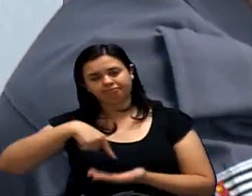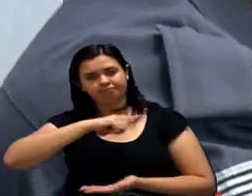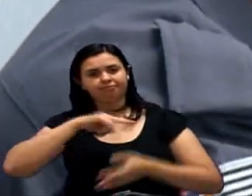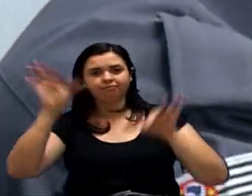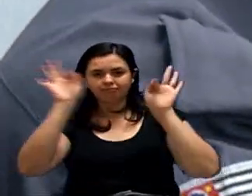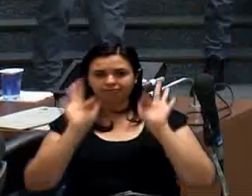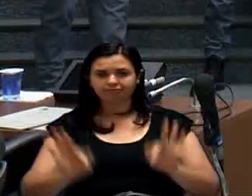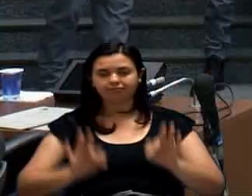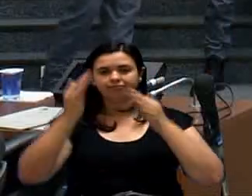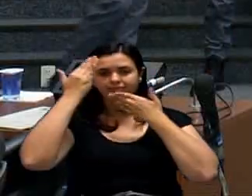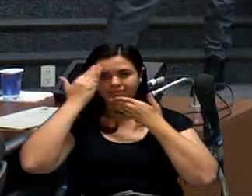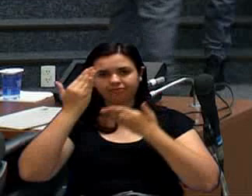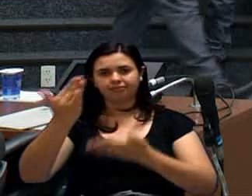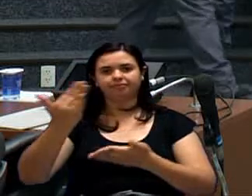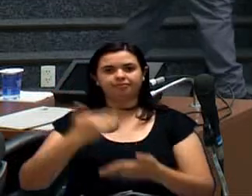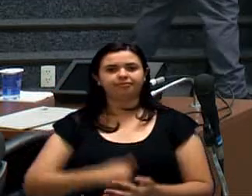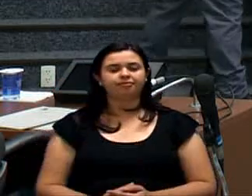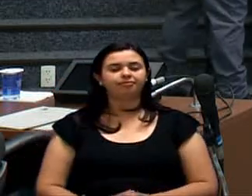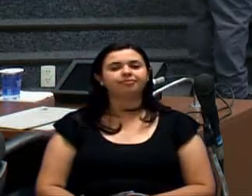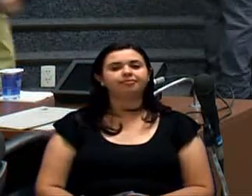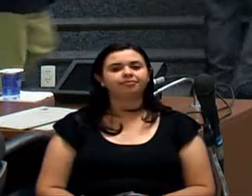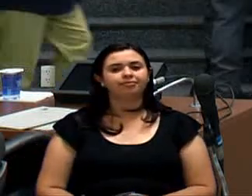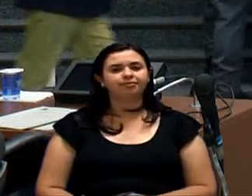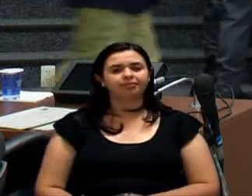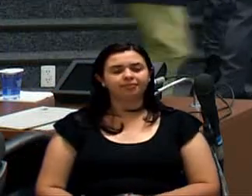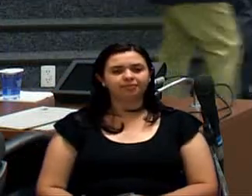Muito obrigado, vereadores.